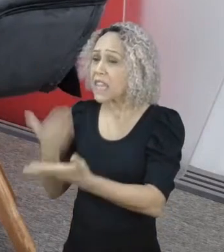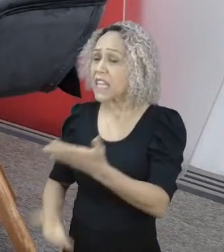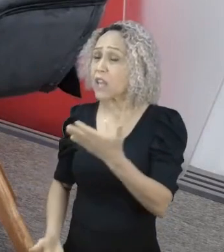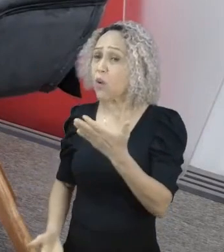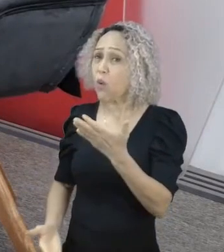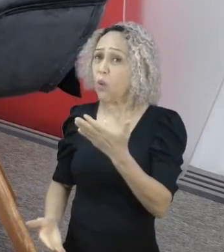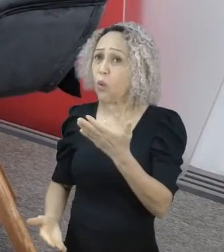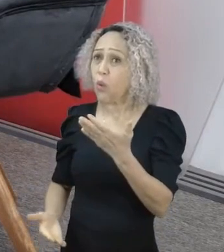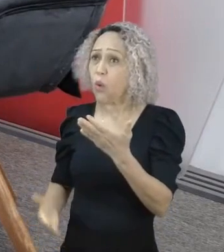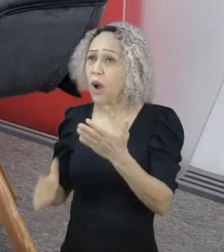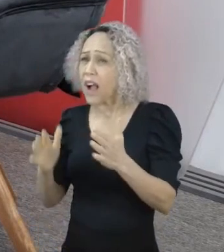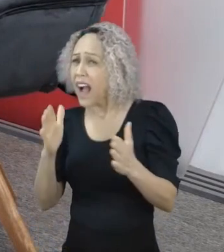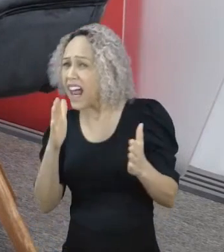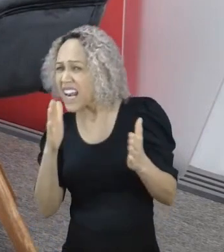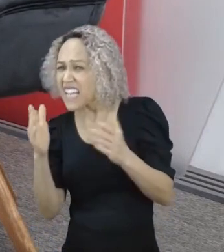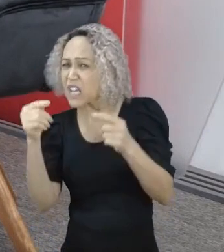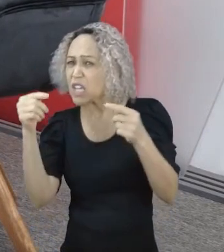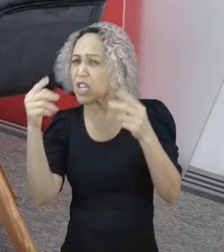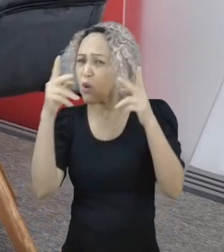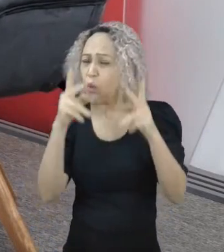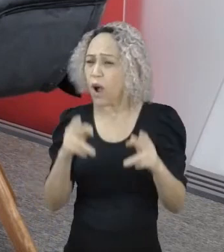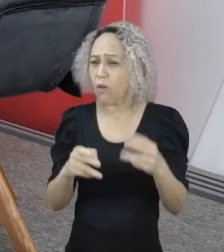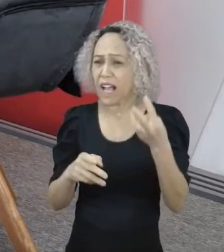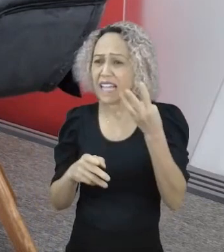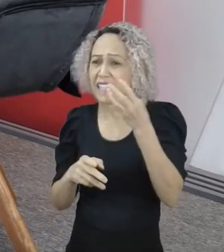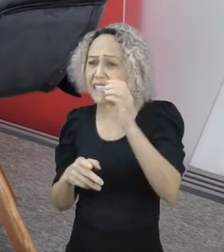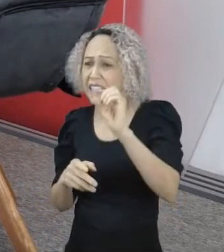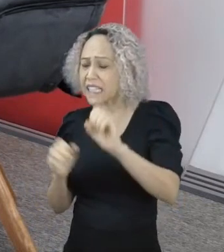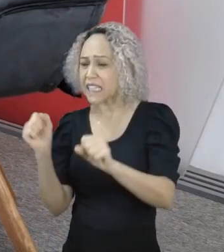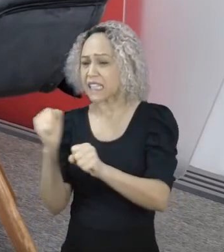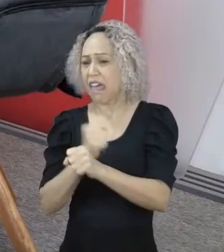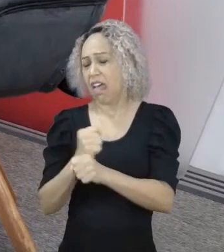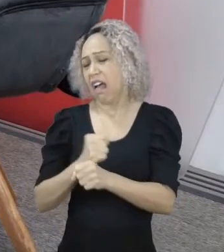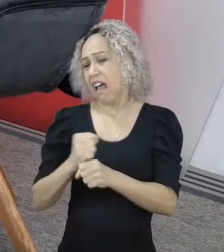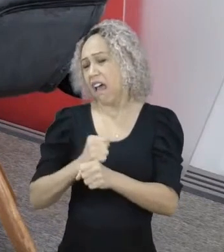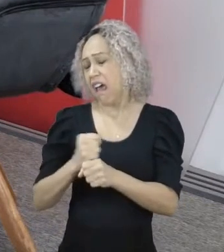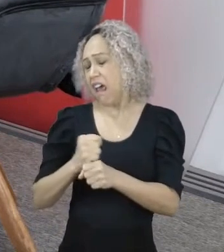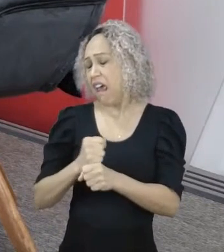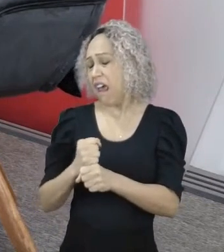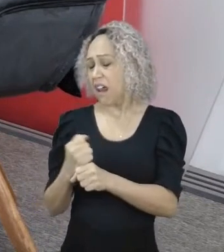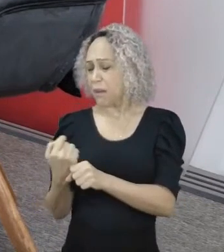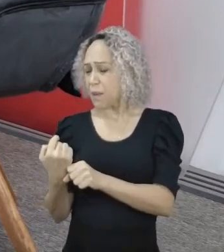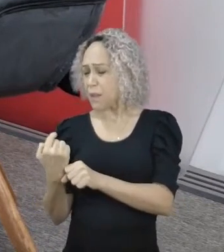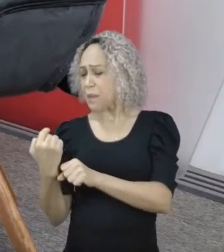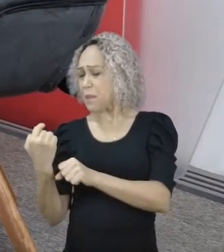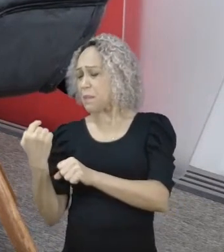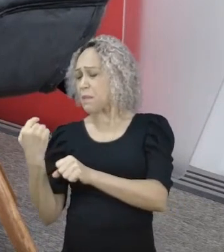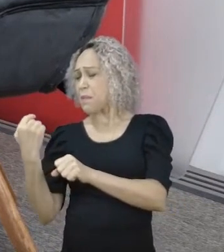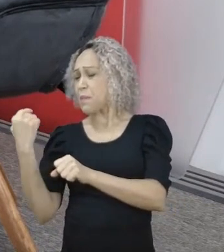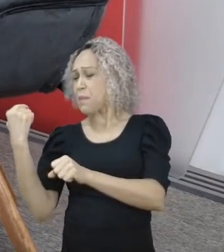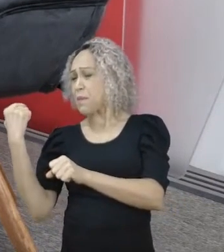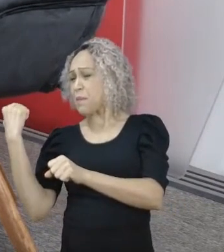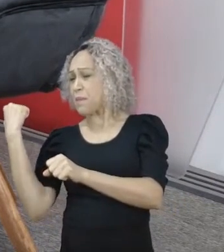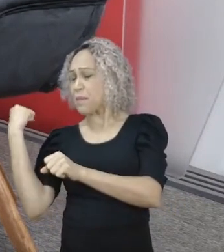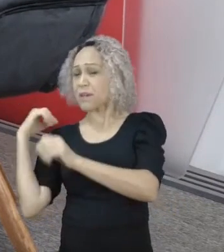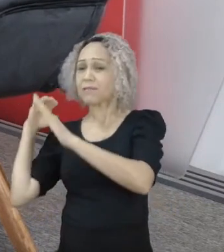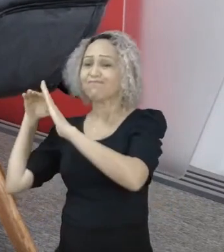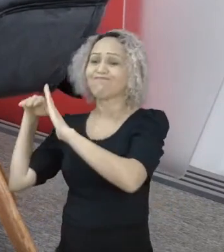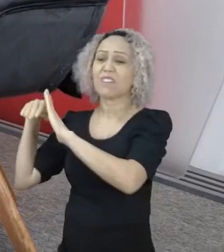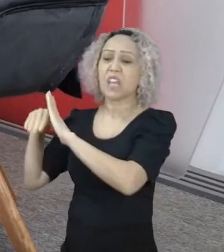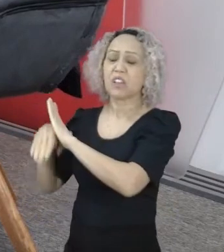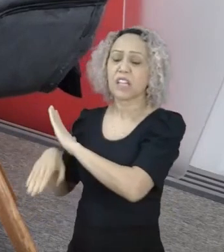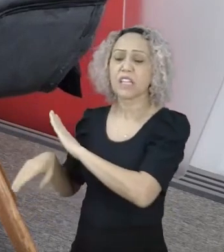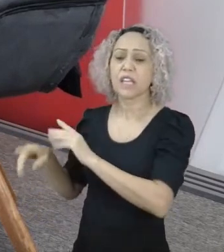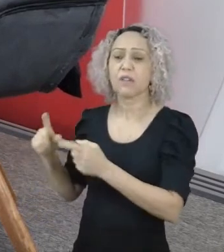periferia de Salvador. E a gente, quando ia fazer a campanha de vacinação, a gente tinha que reunir com igrejas, com creches,